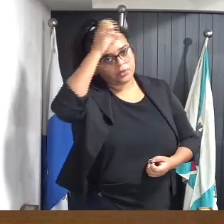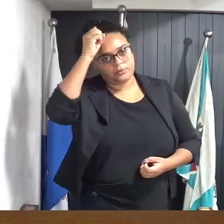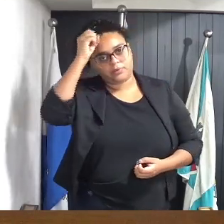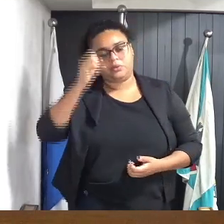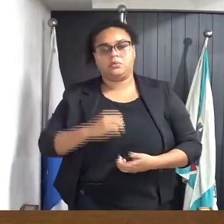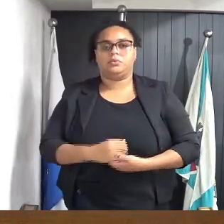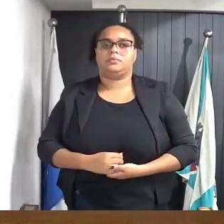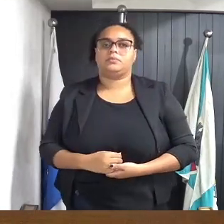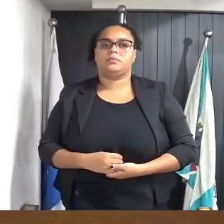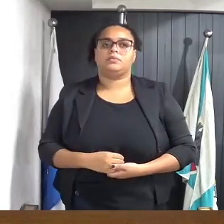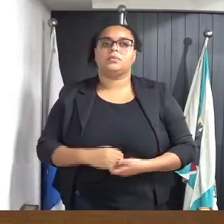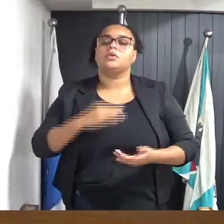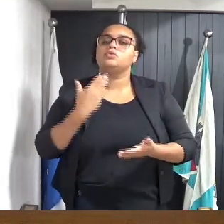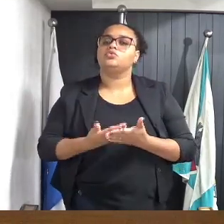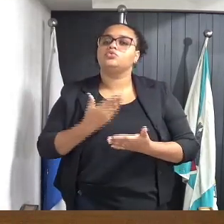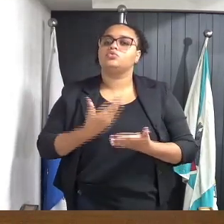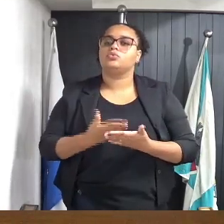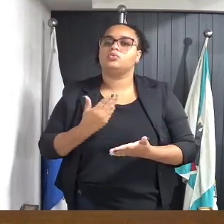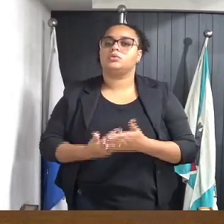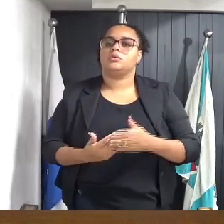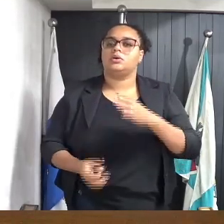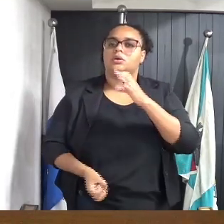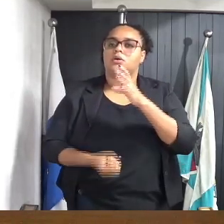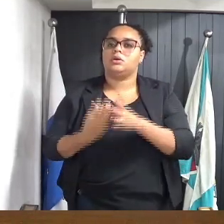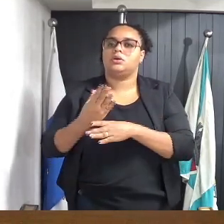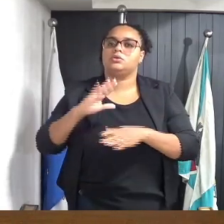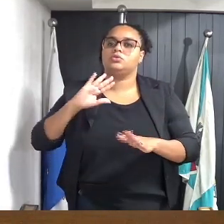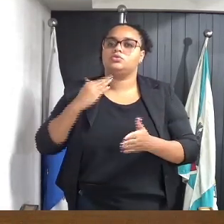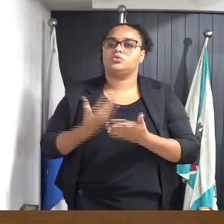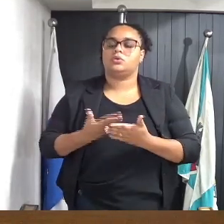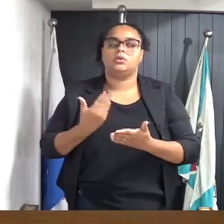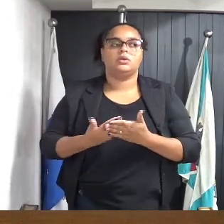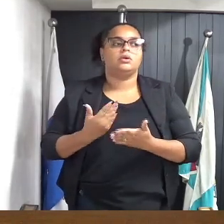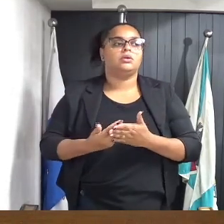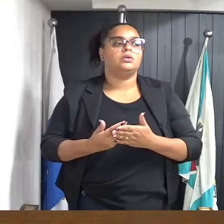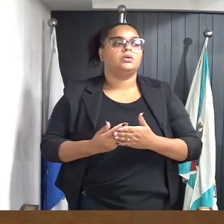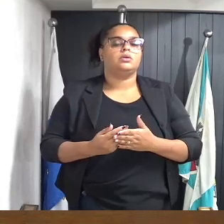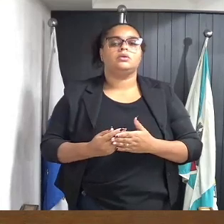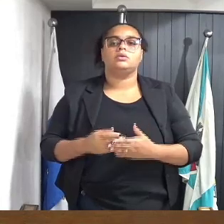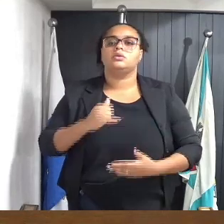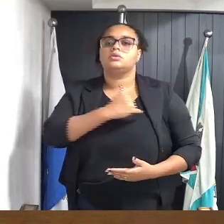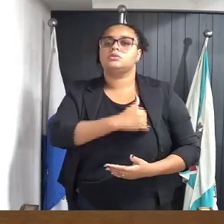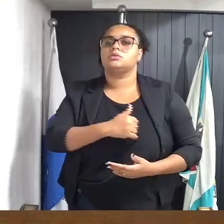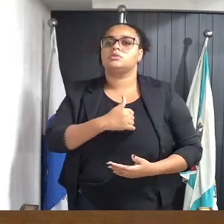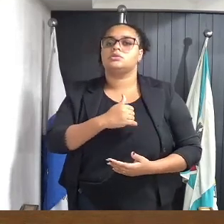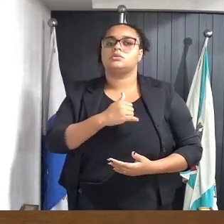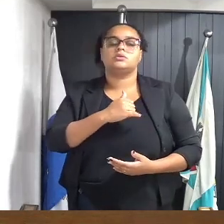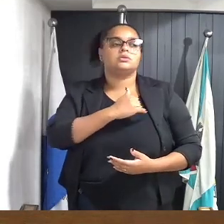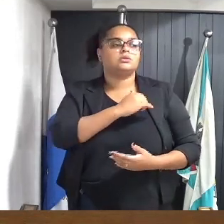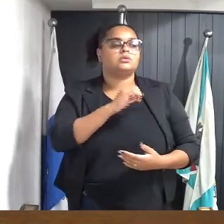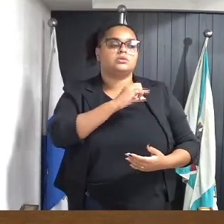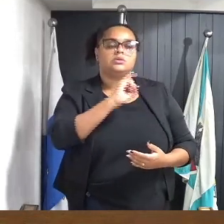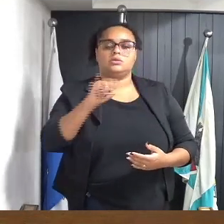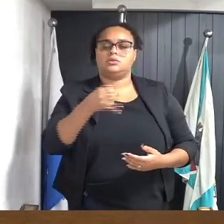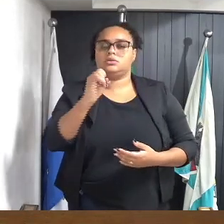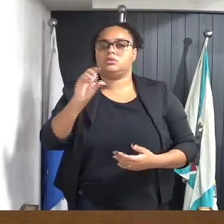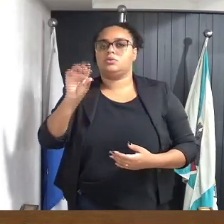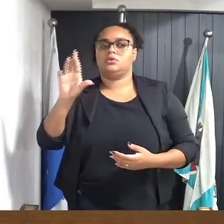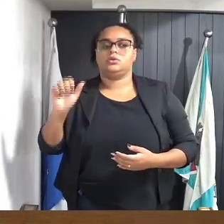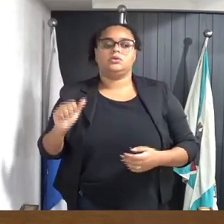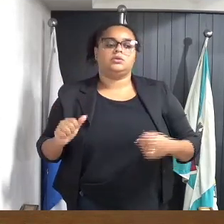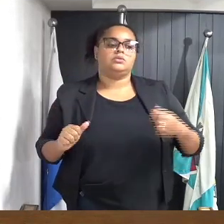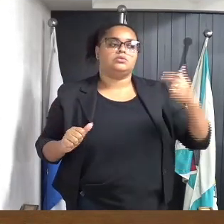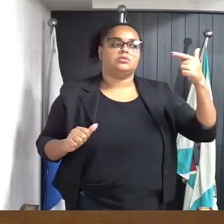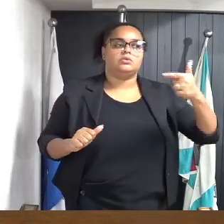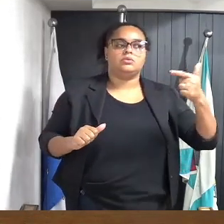senhor prefeito estudos no sentido de construir uma escola municipal bilíngue no bairro São Judas Tadeu, localizado no segundo e